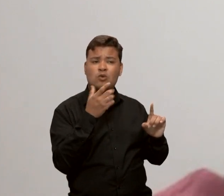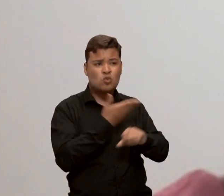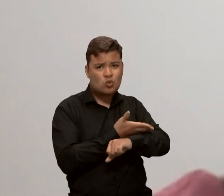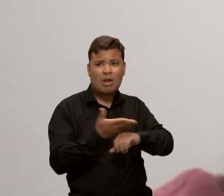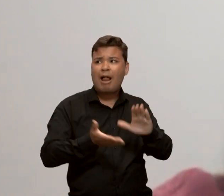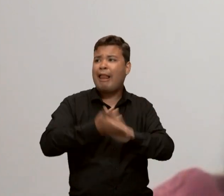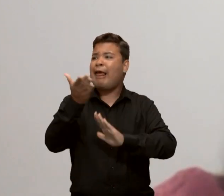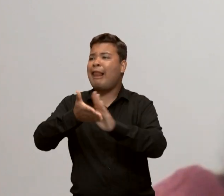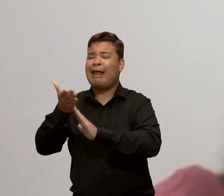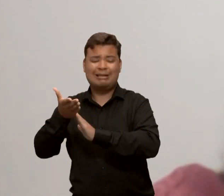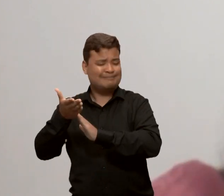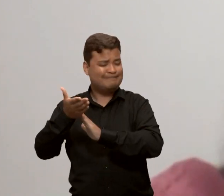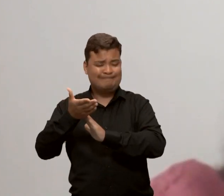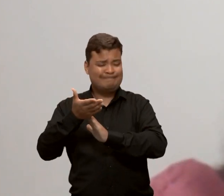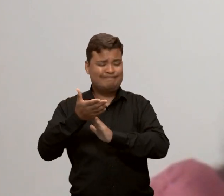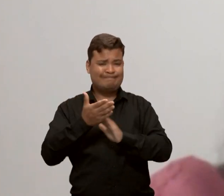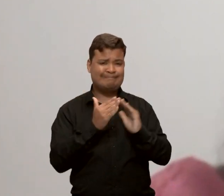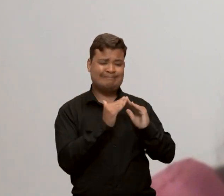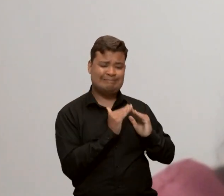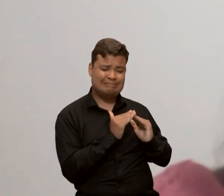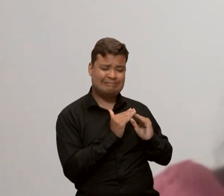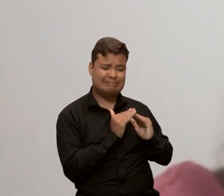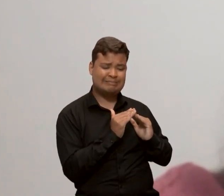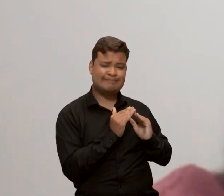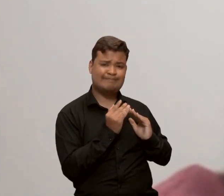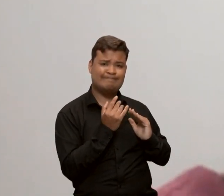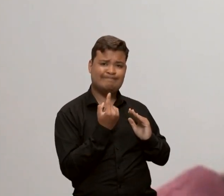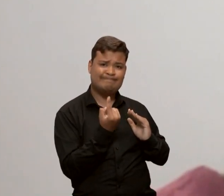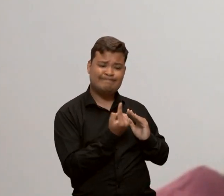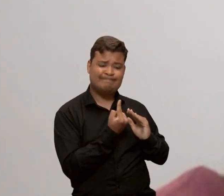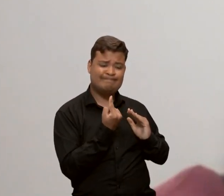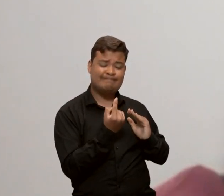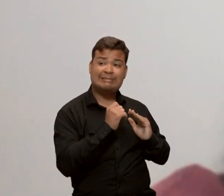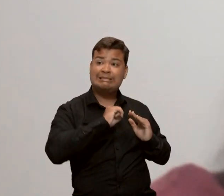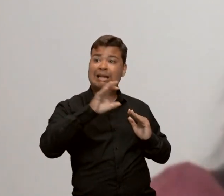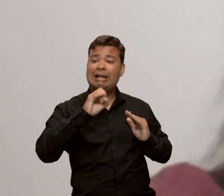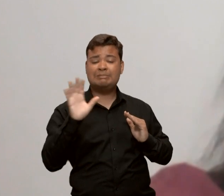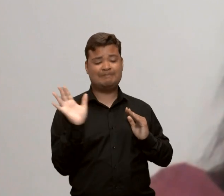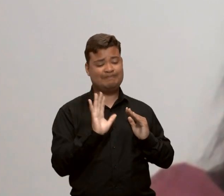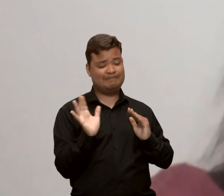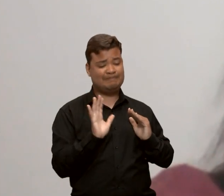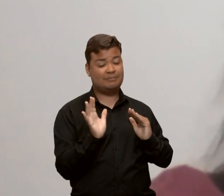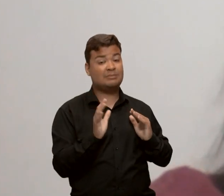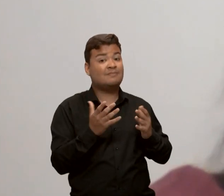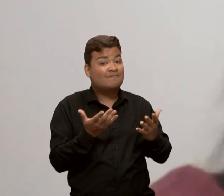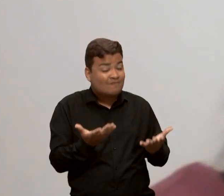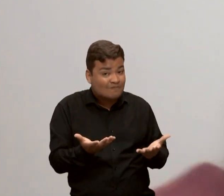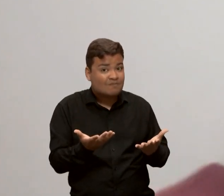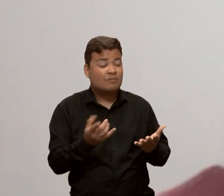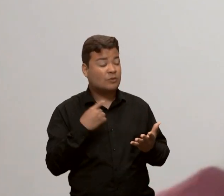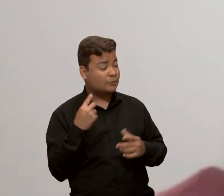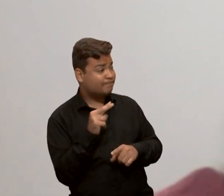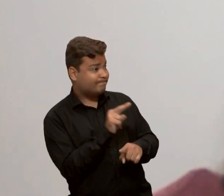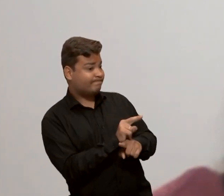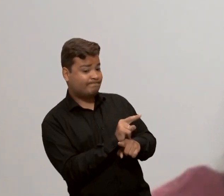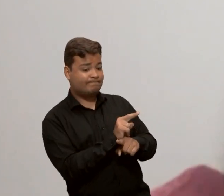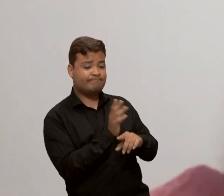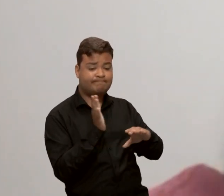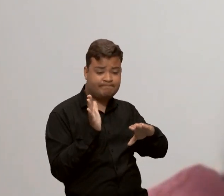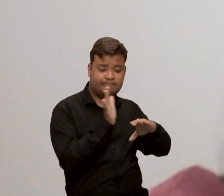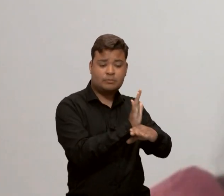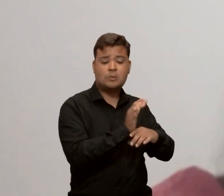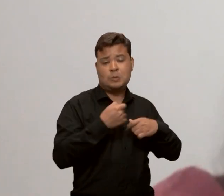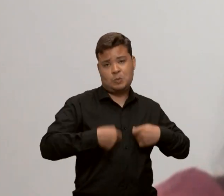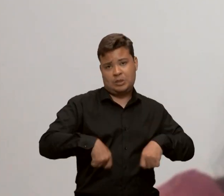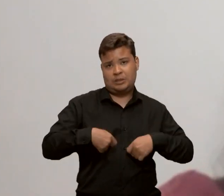mais isolados, né? E então nós precisamos estar atentos a essas pessoas. Quando essa criança chega lá